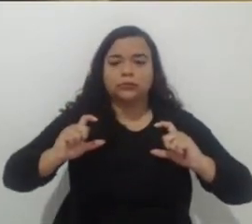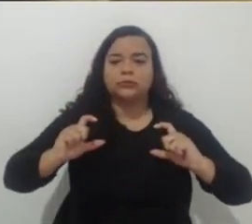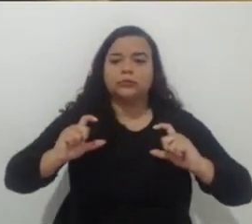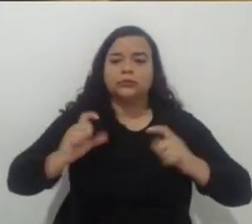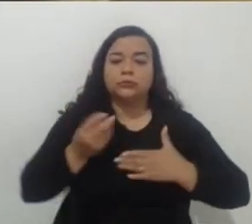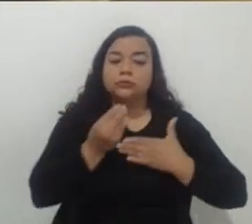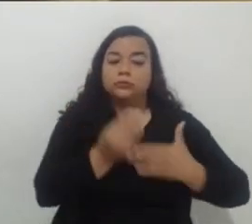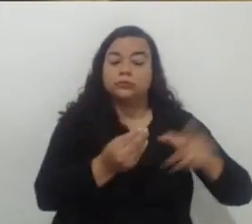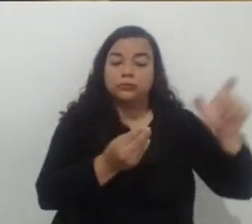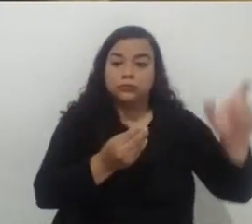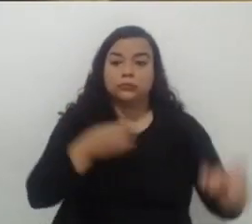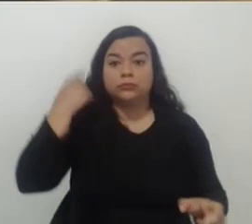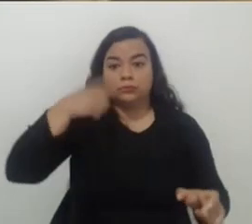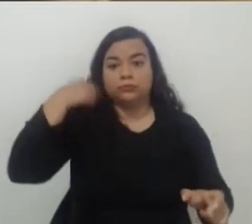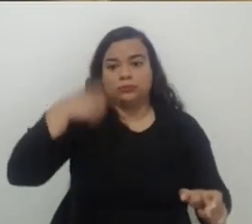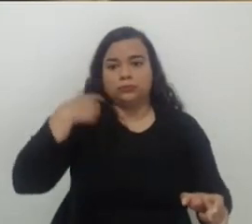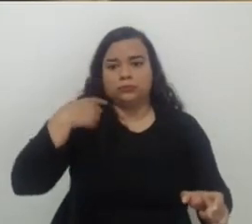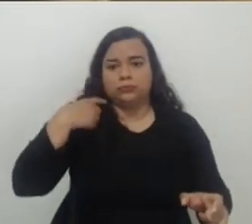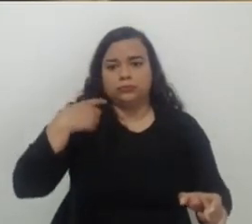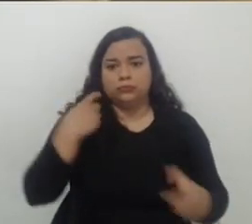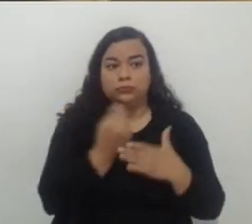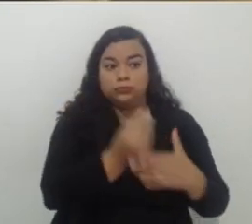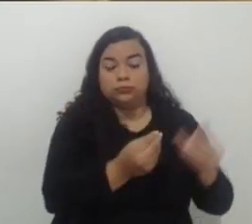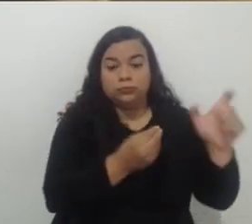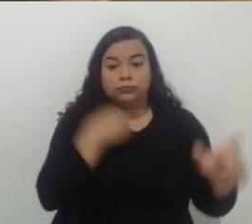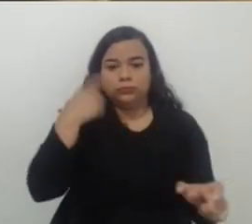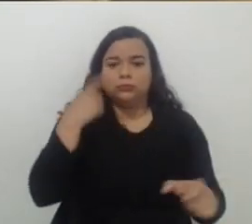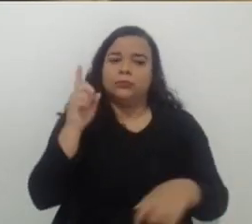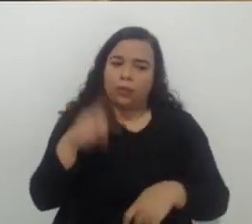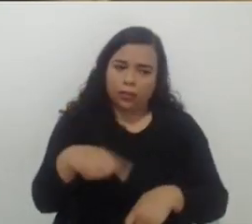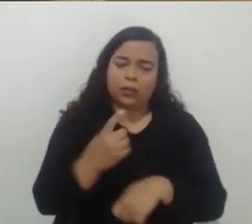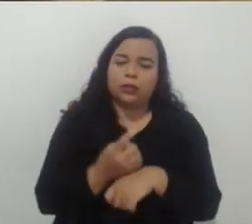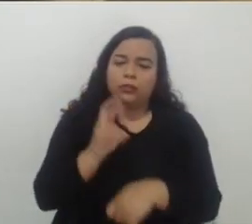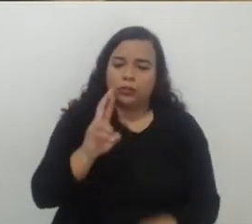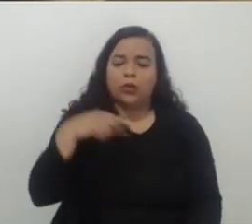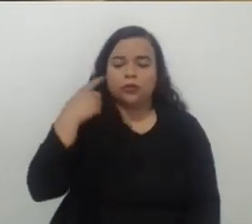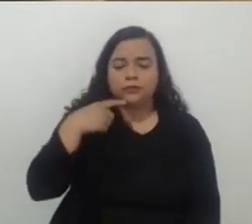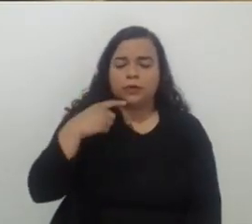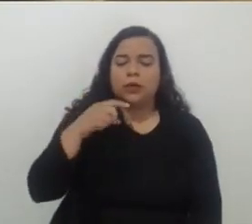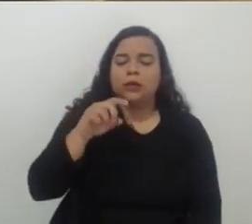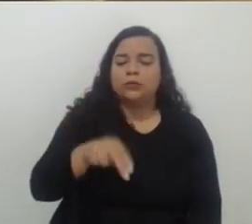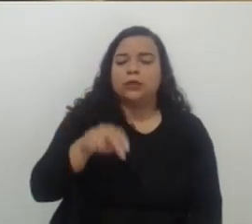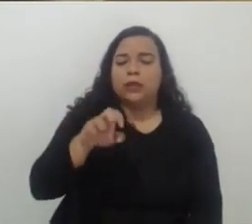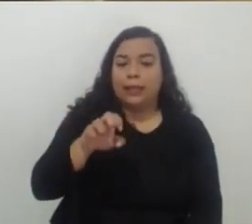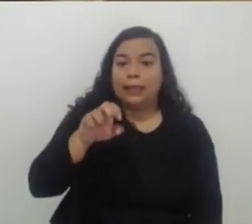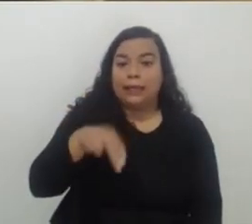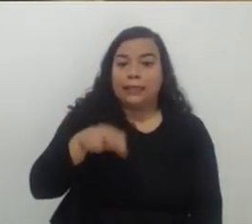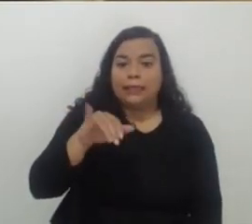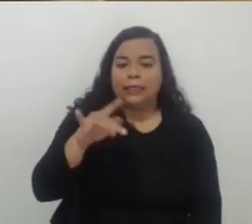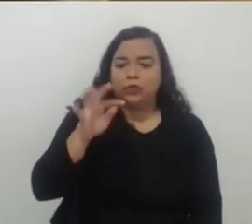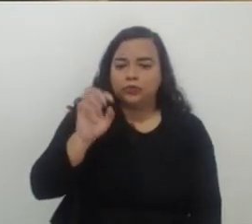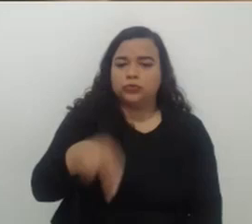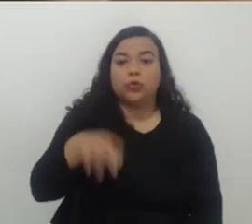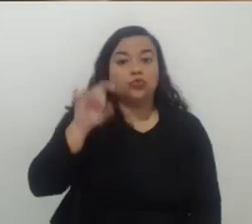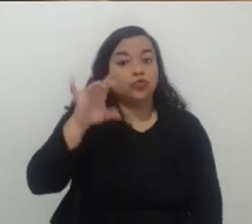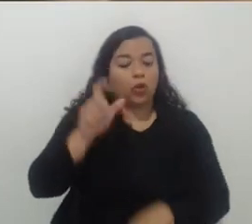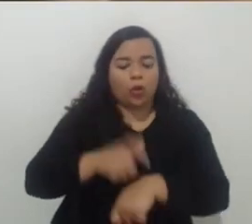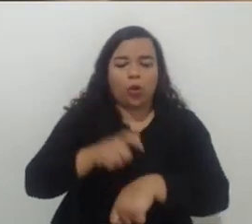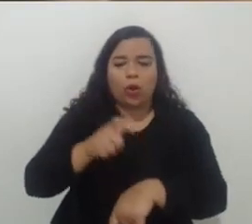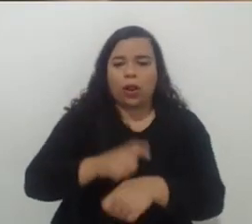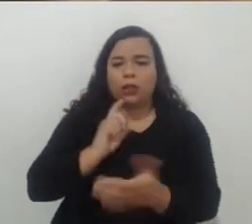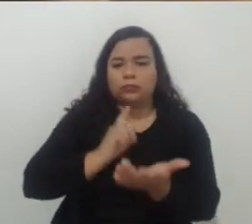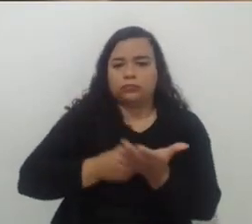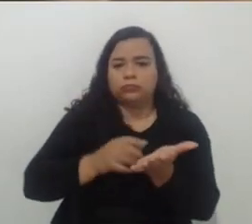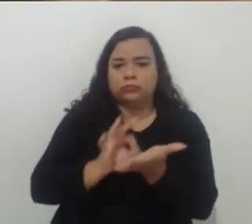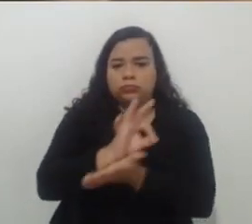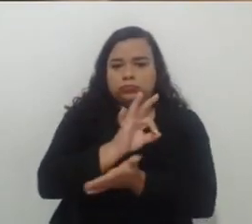e esse ao advogado é o doutor Enilton Luiz Trindade, e apenas em honorários contratuais. Foram esses honorários recebidos